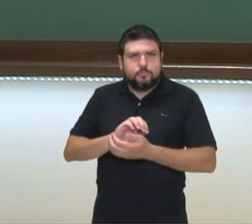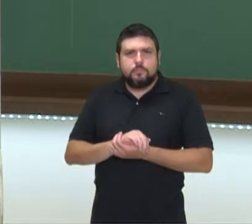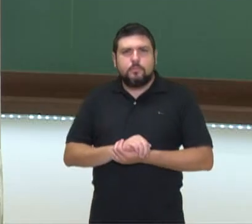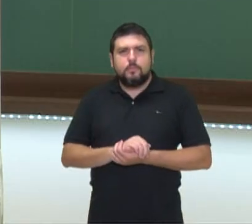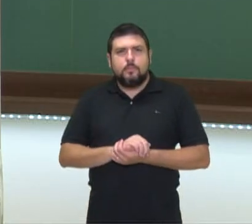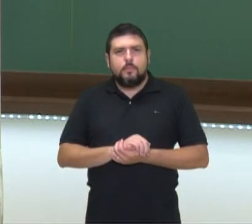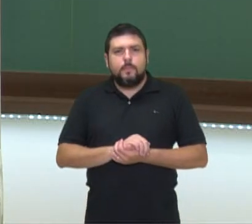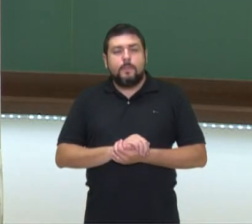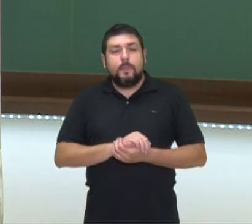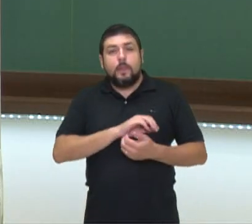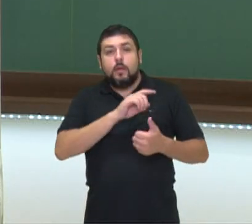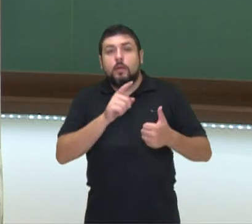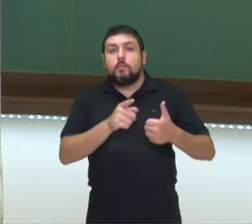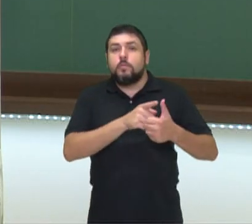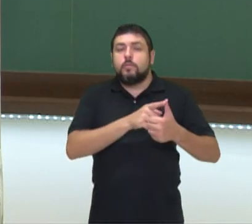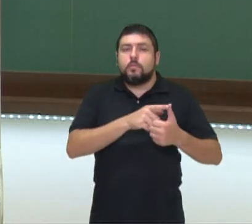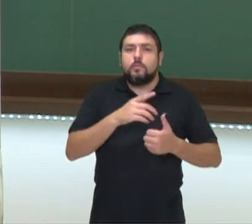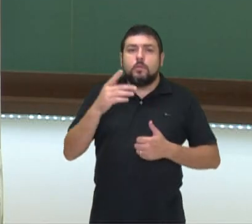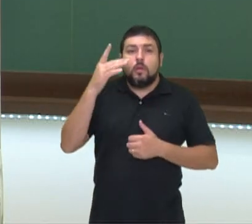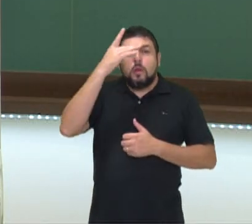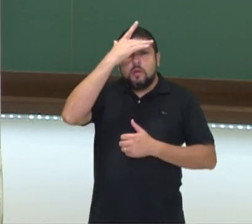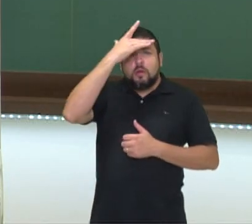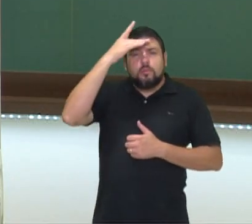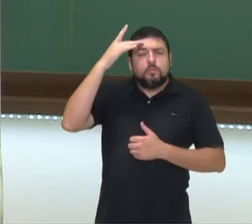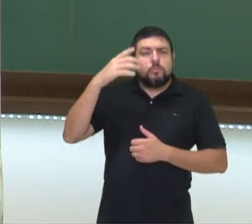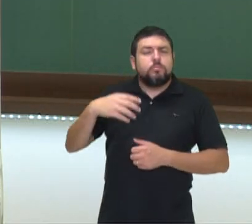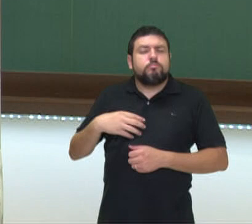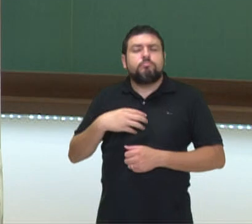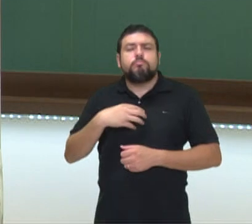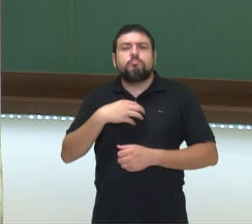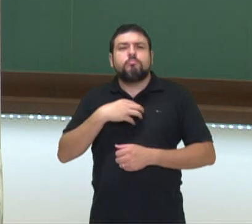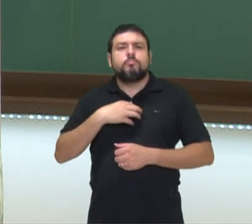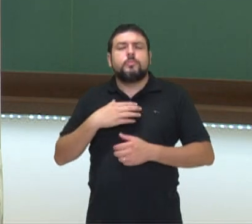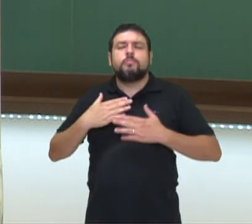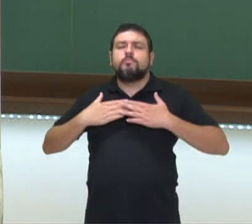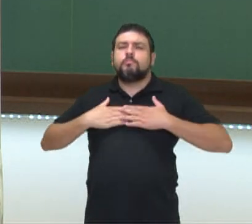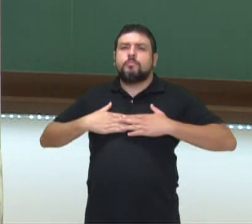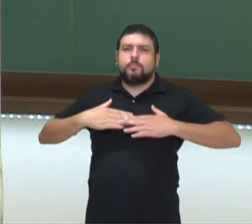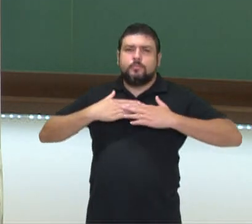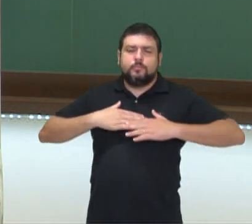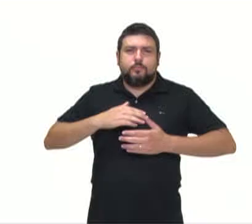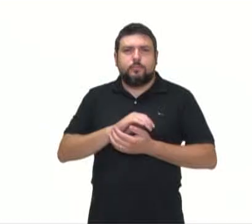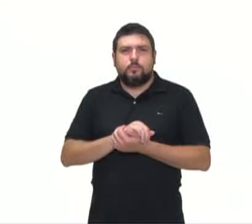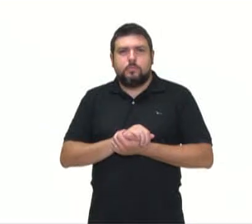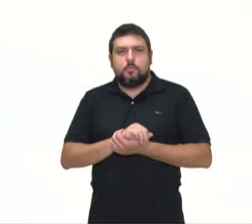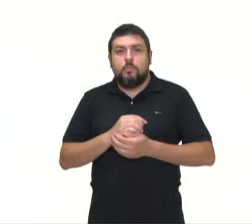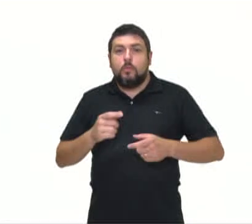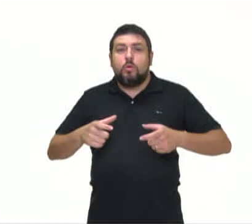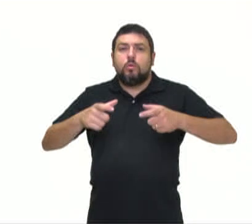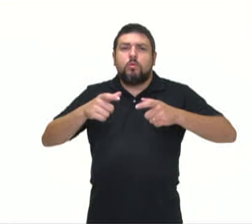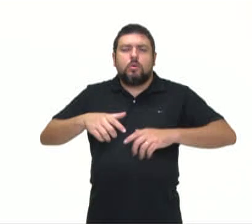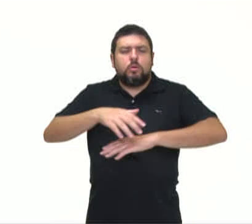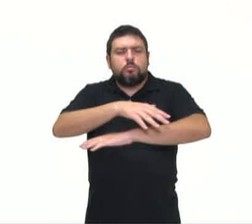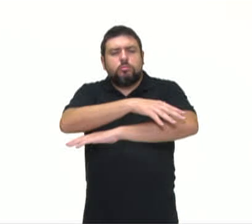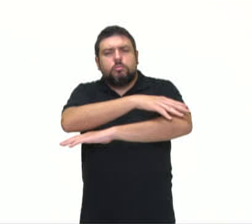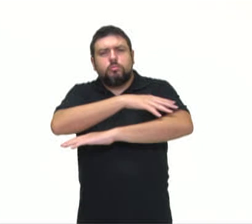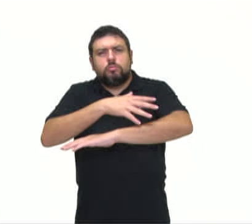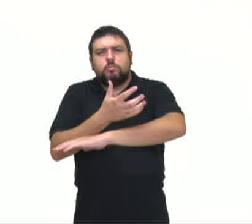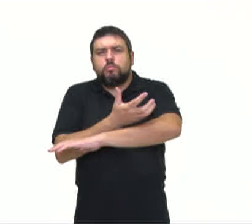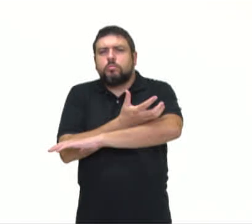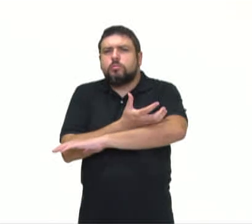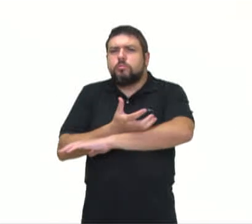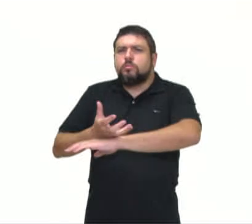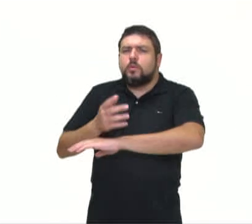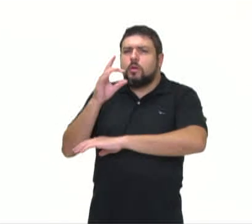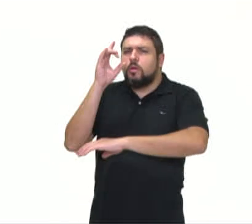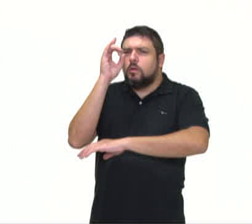sensações. As pessoas estão tranquilas, isso mesmo. Como nós temos aqui uma área verde, as pessoas estão em um momento